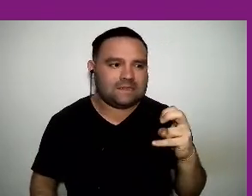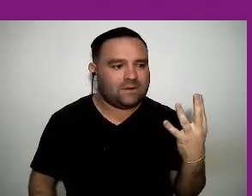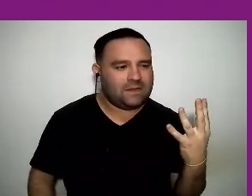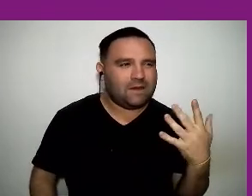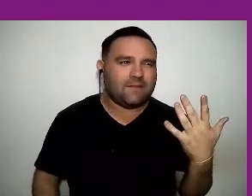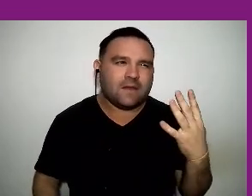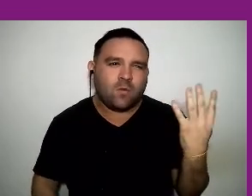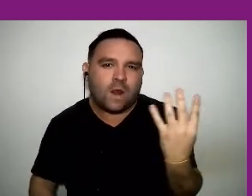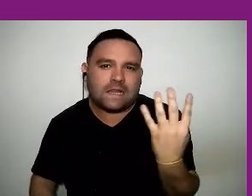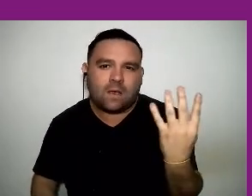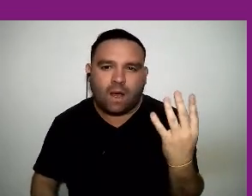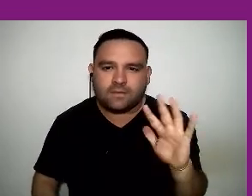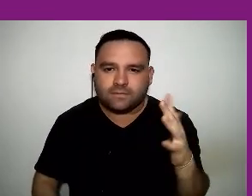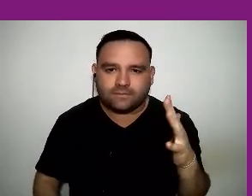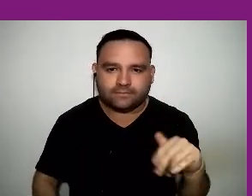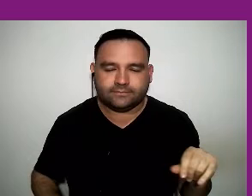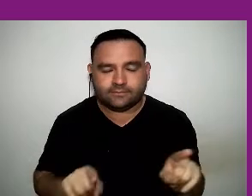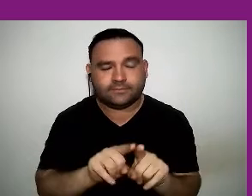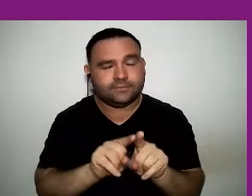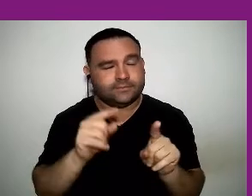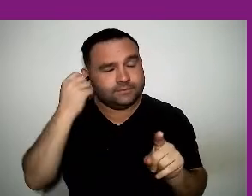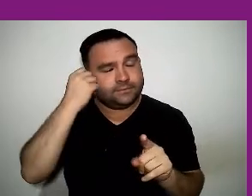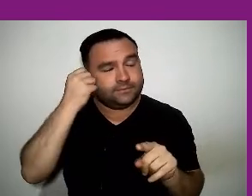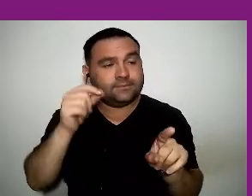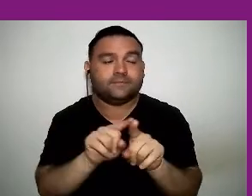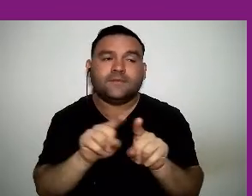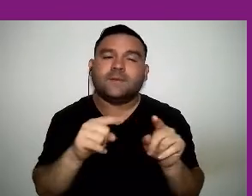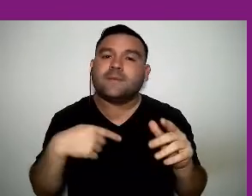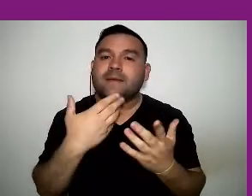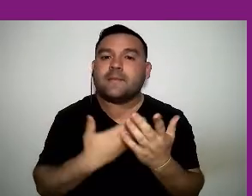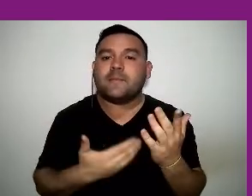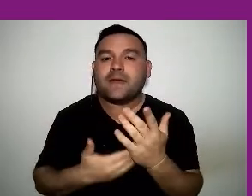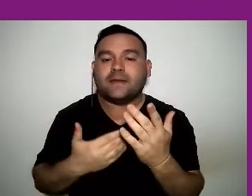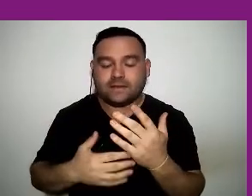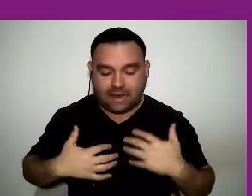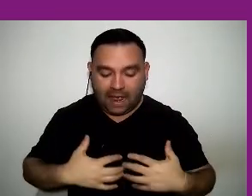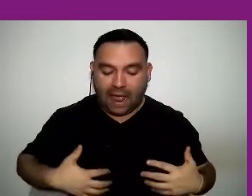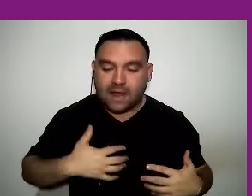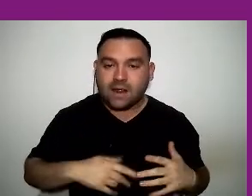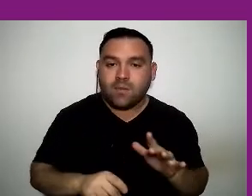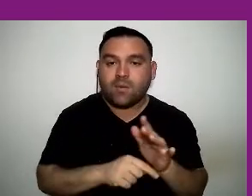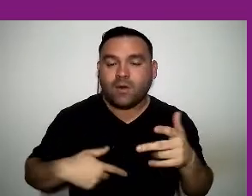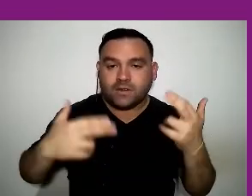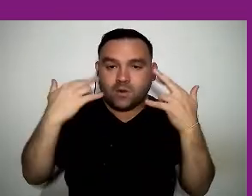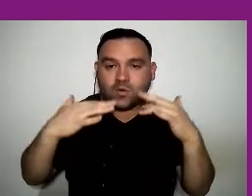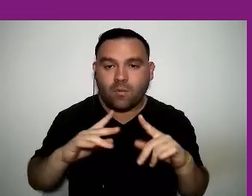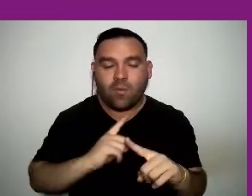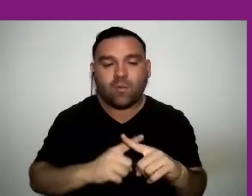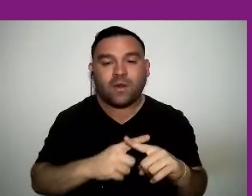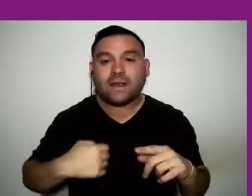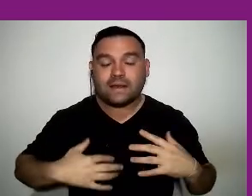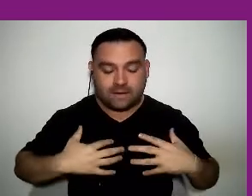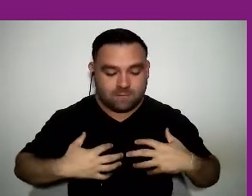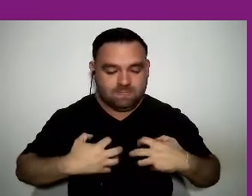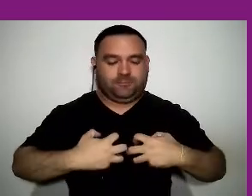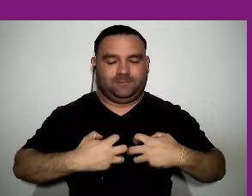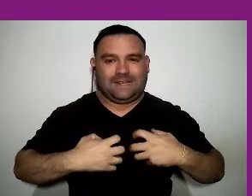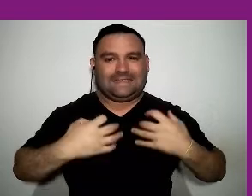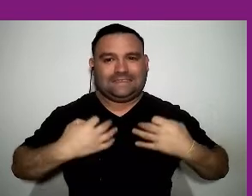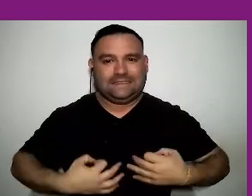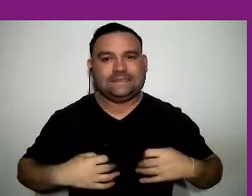para 44, e você acaba perdendo aquelas áreas normais que você estava, porque o pulmão fecha